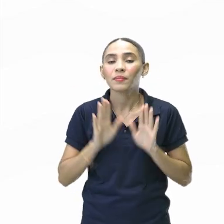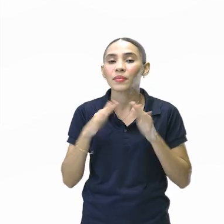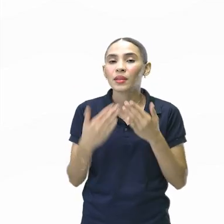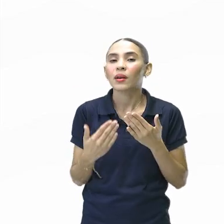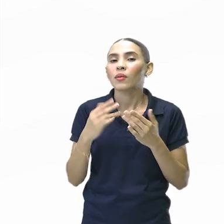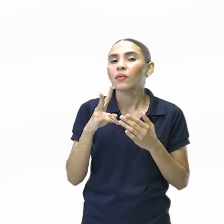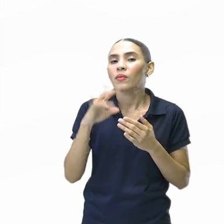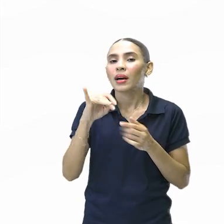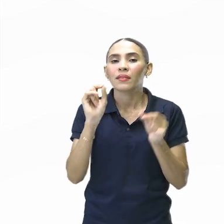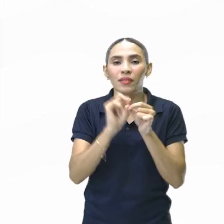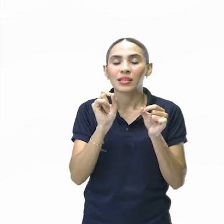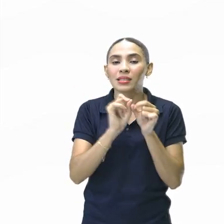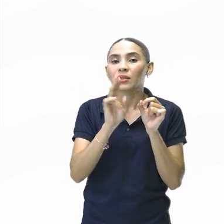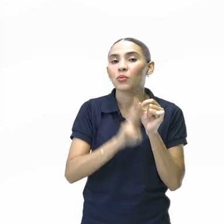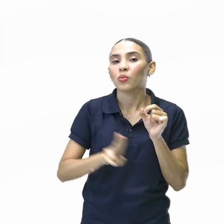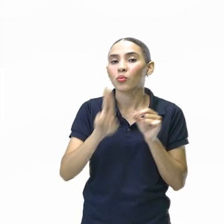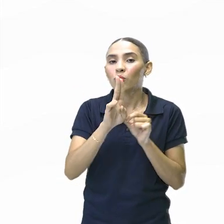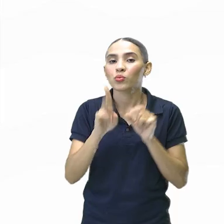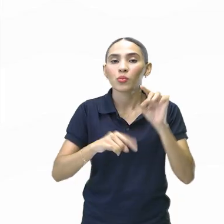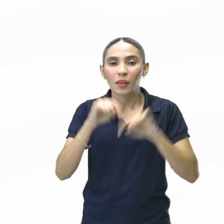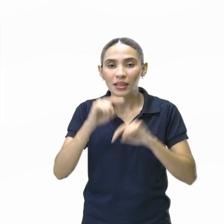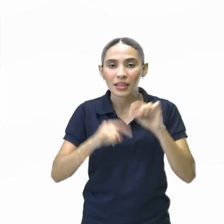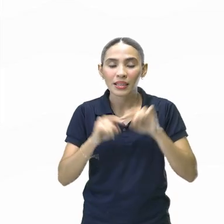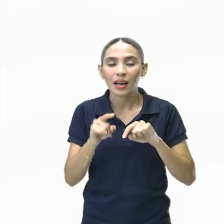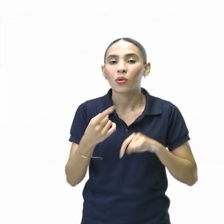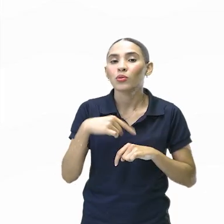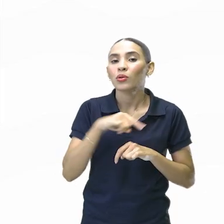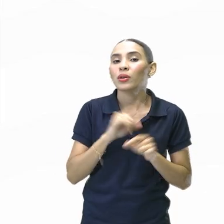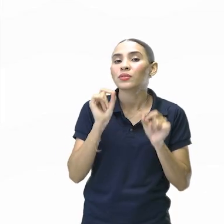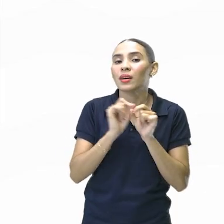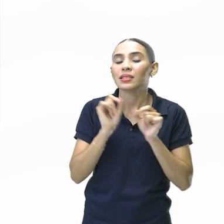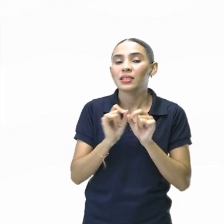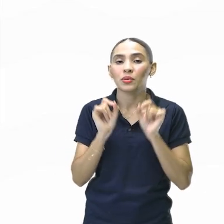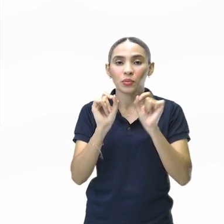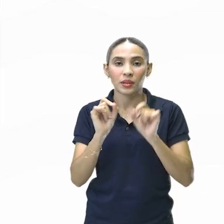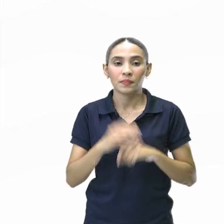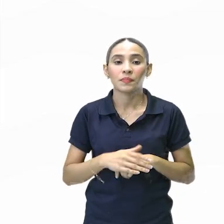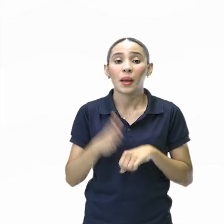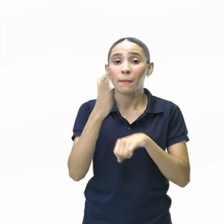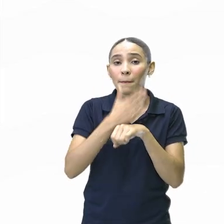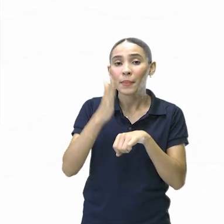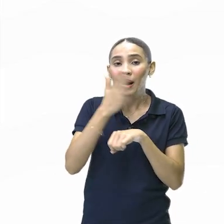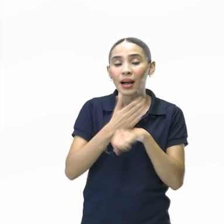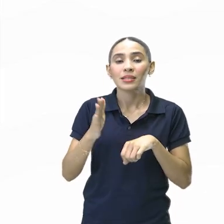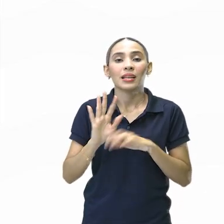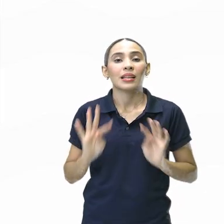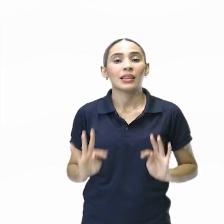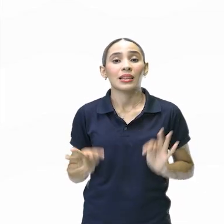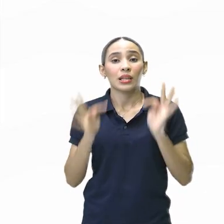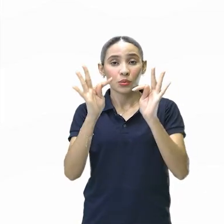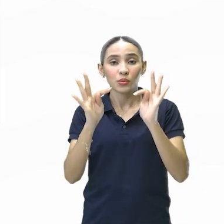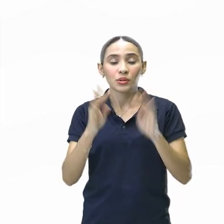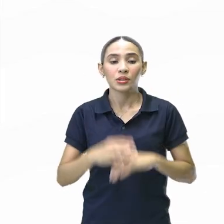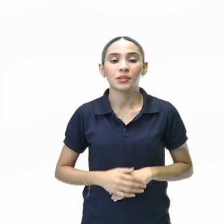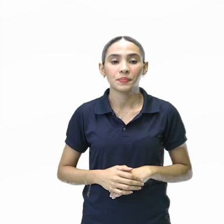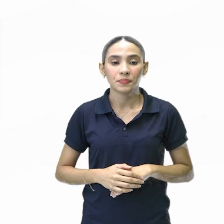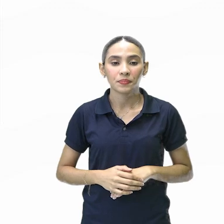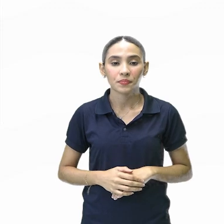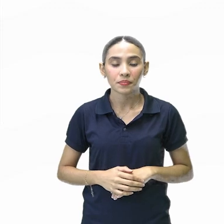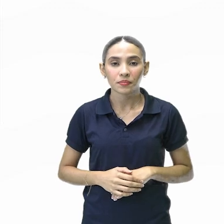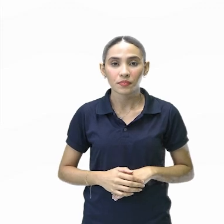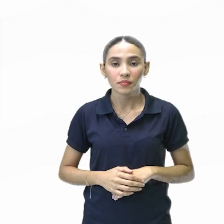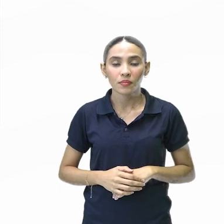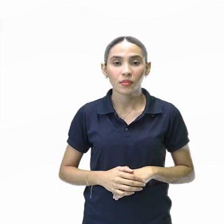quando a gente faz uso desses recursos, nós estamos fazendo a prática da tecnologia, né?